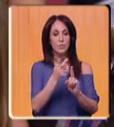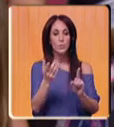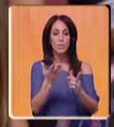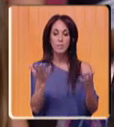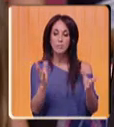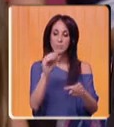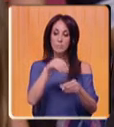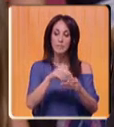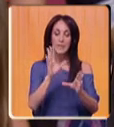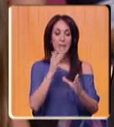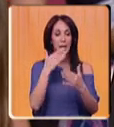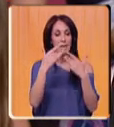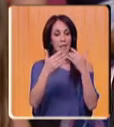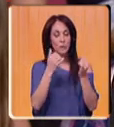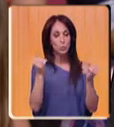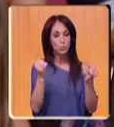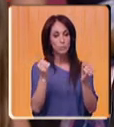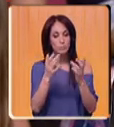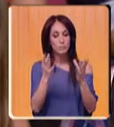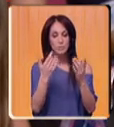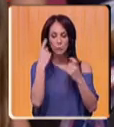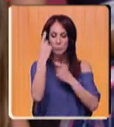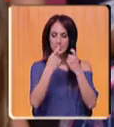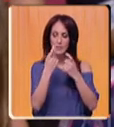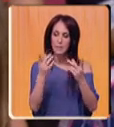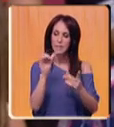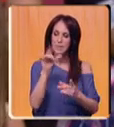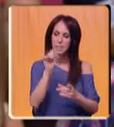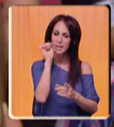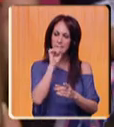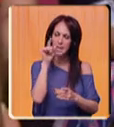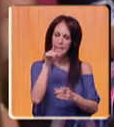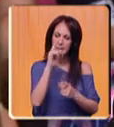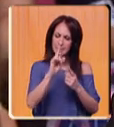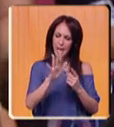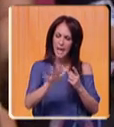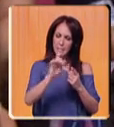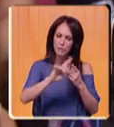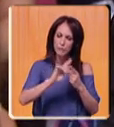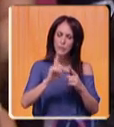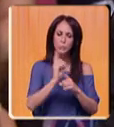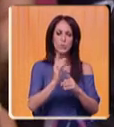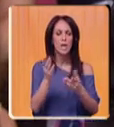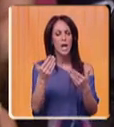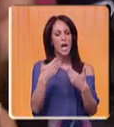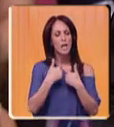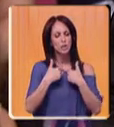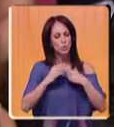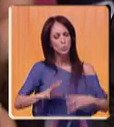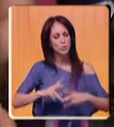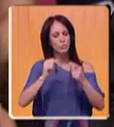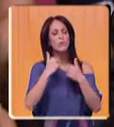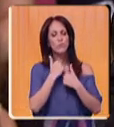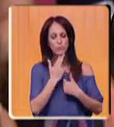próprio estudo de canto. Portanto, ele resolveu que eu deveria cantar também estas coisas porque ajudam a